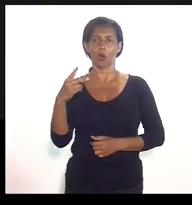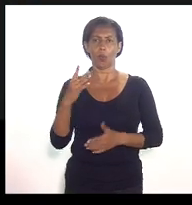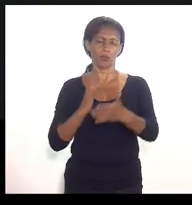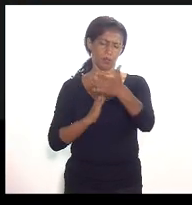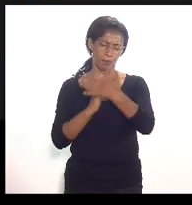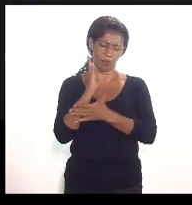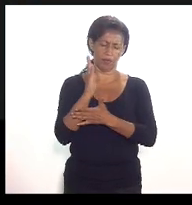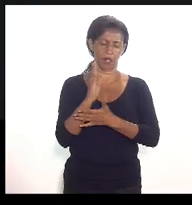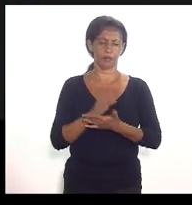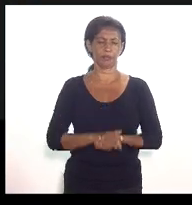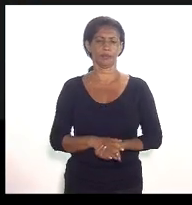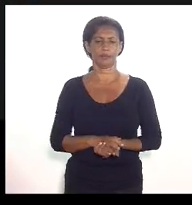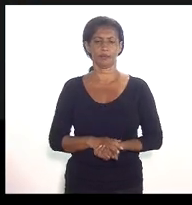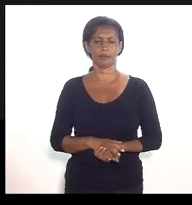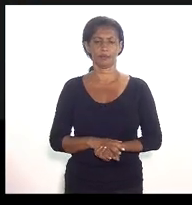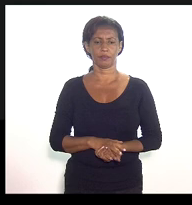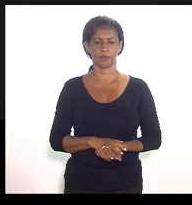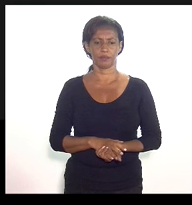Aprovado.